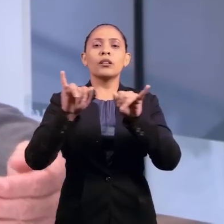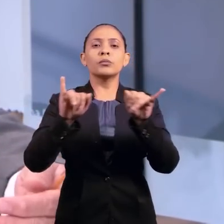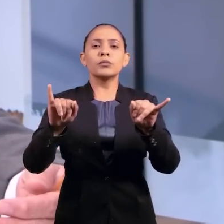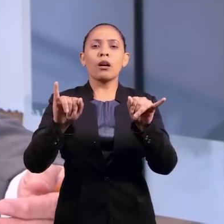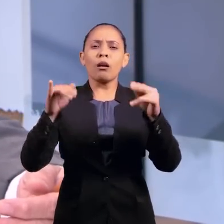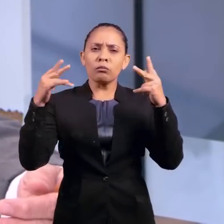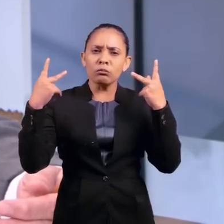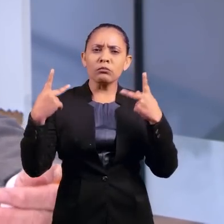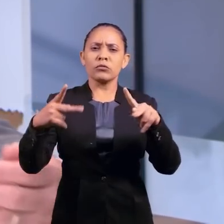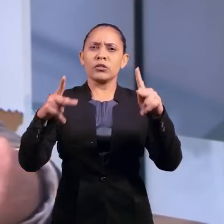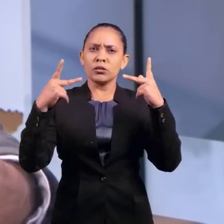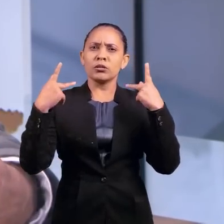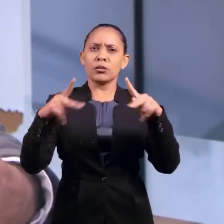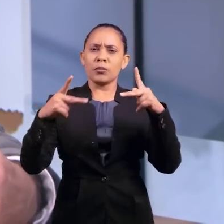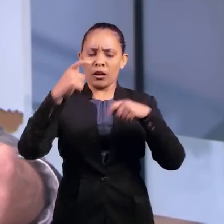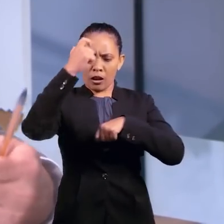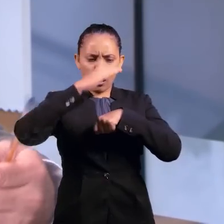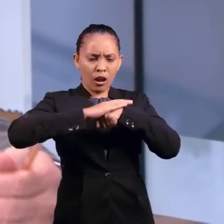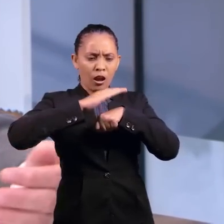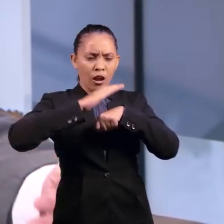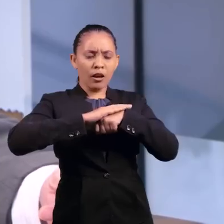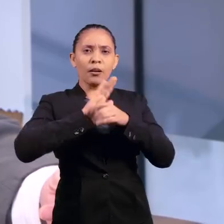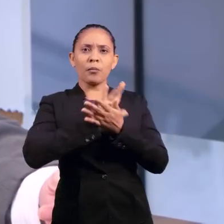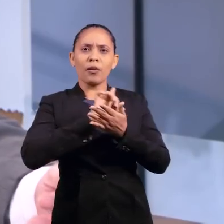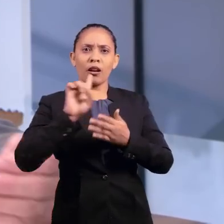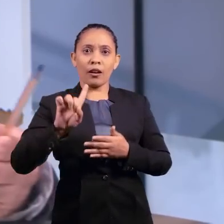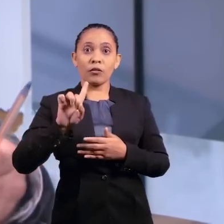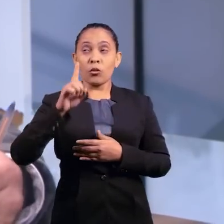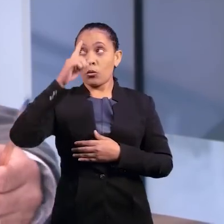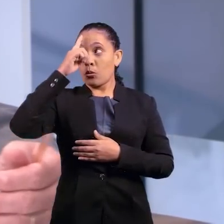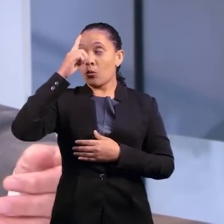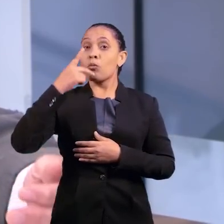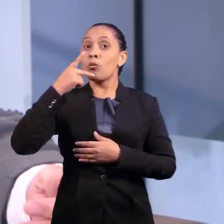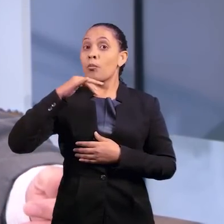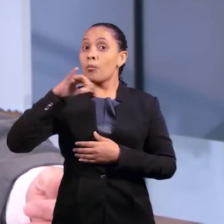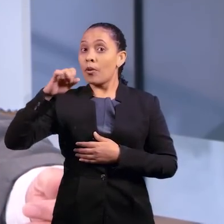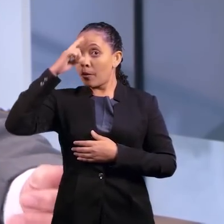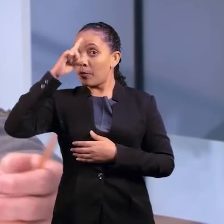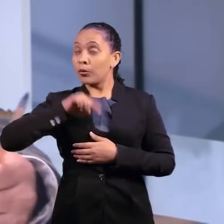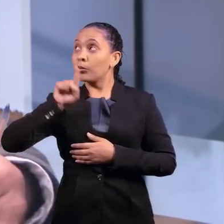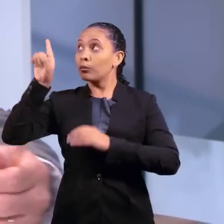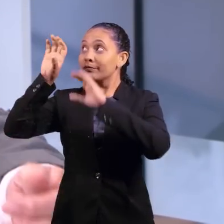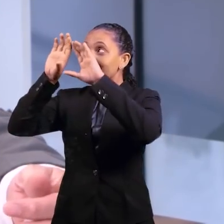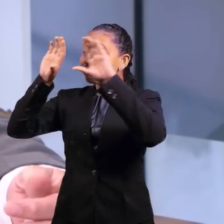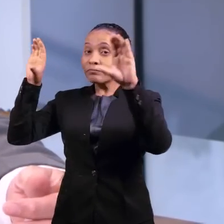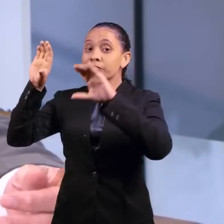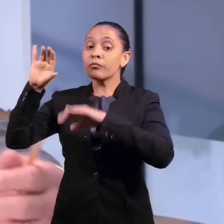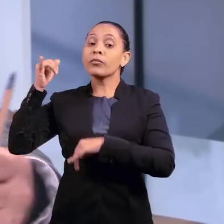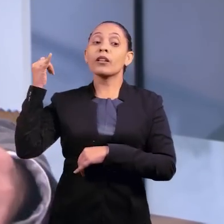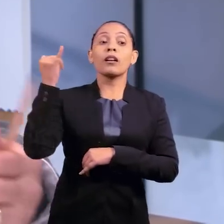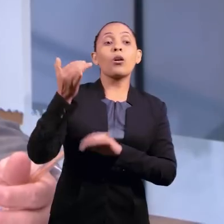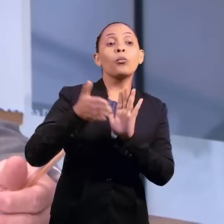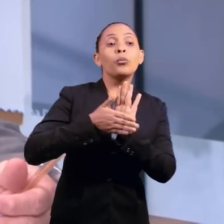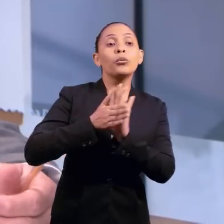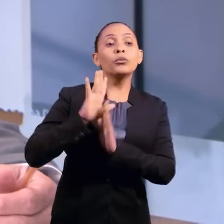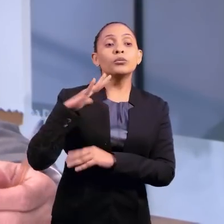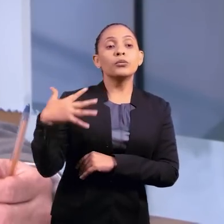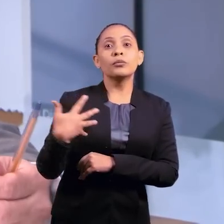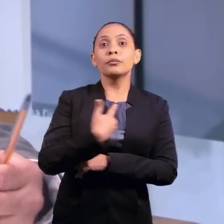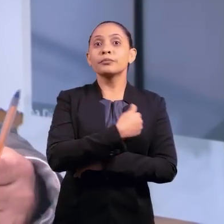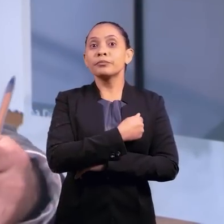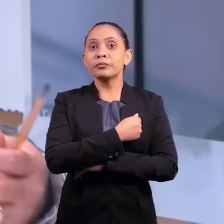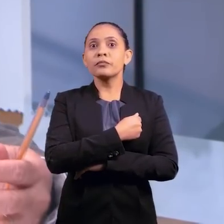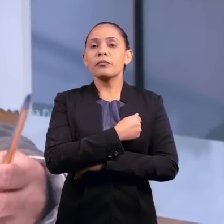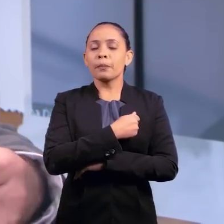a palavra, que era ele próprio, a palavra do Pai, o reino do Pai, para o homem, para salvar o homem.